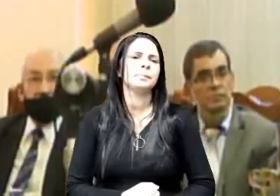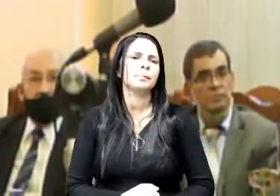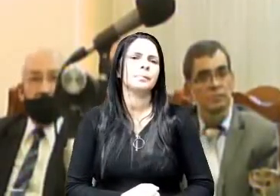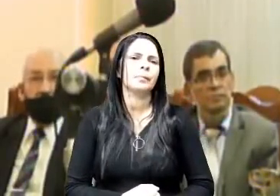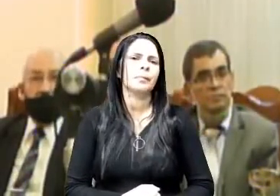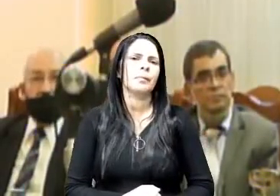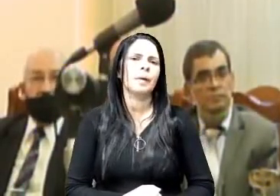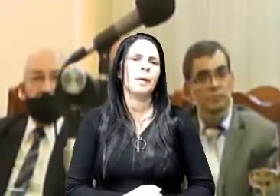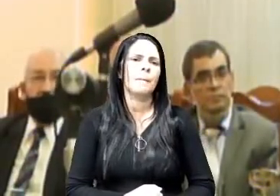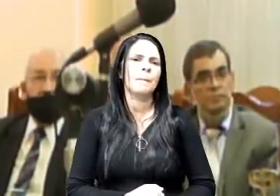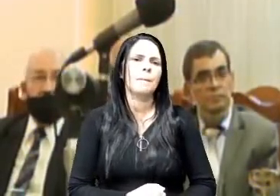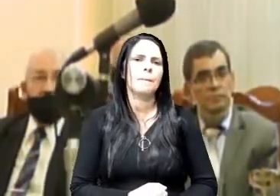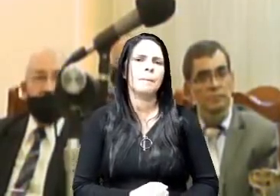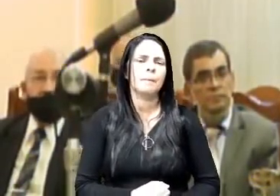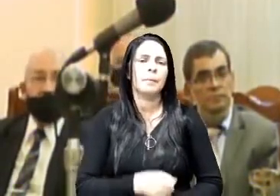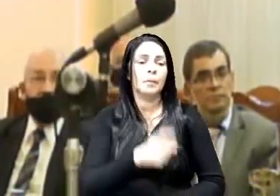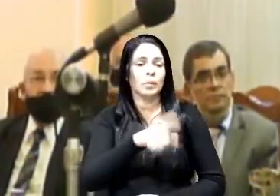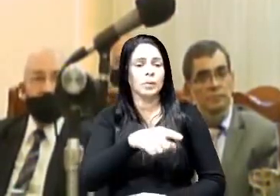passando.